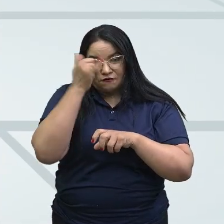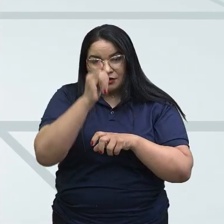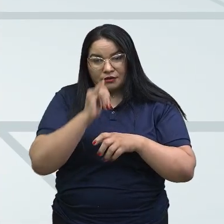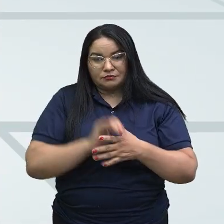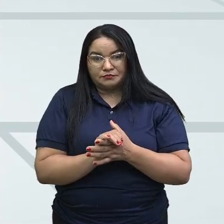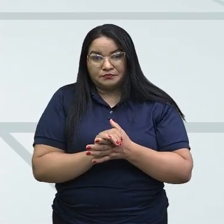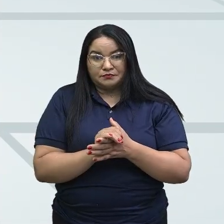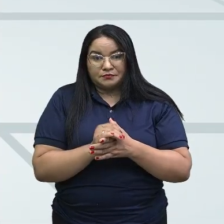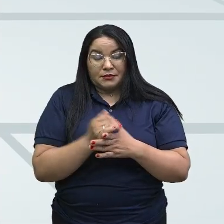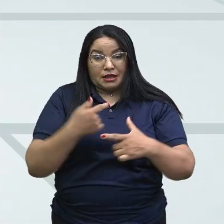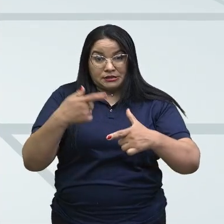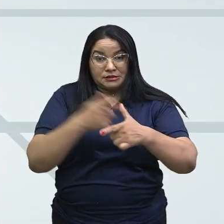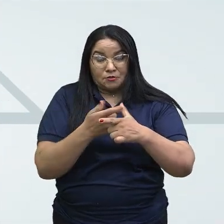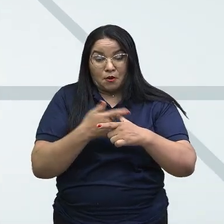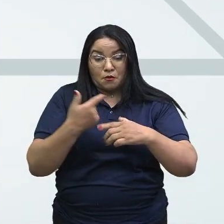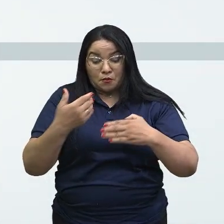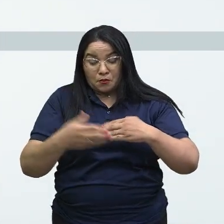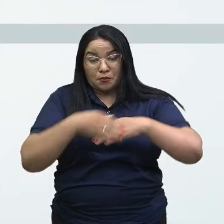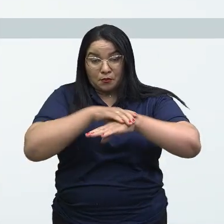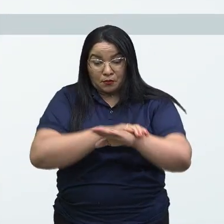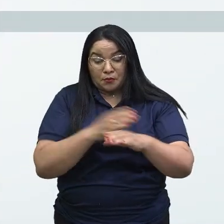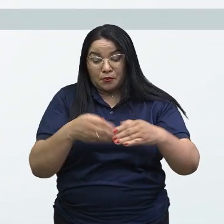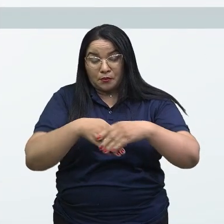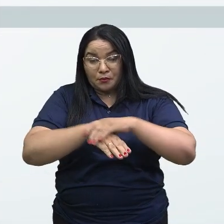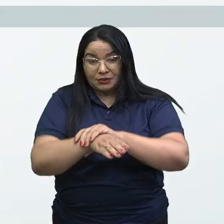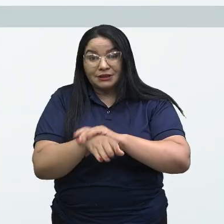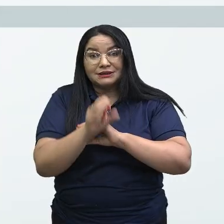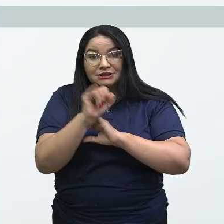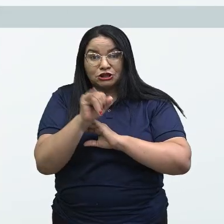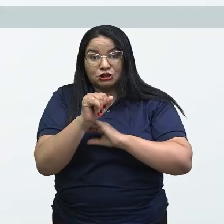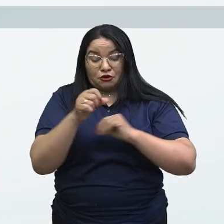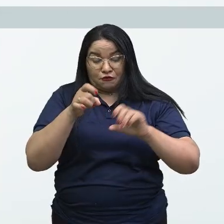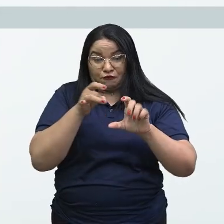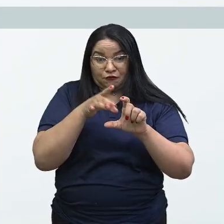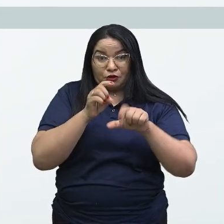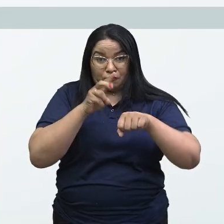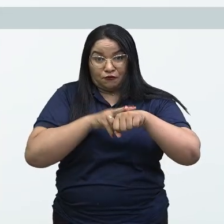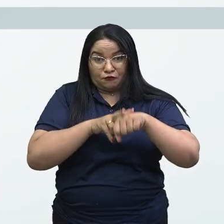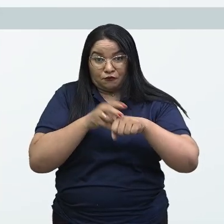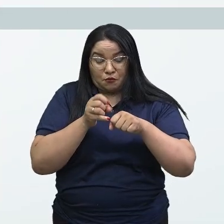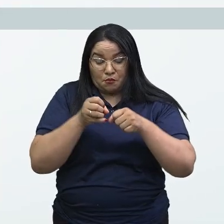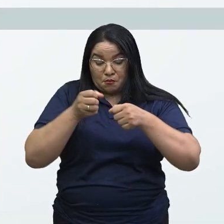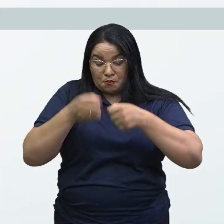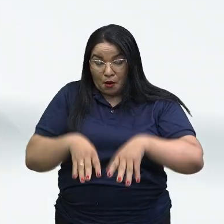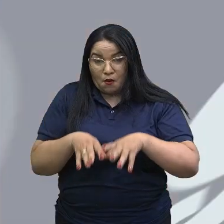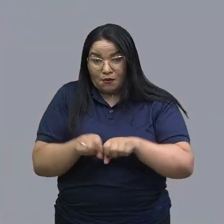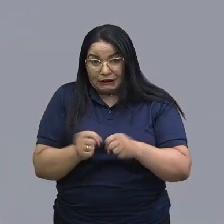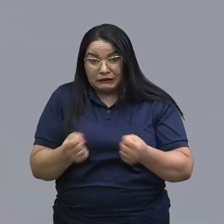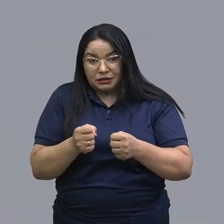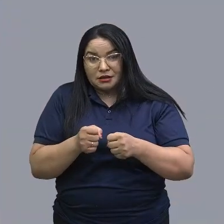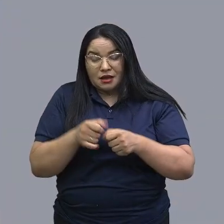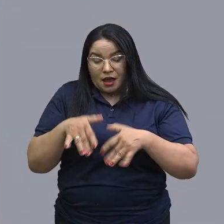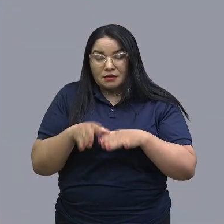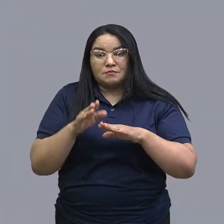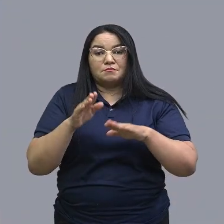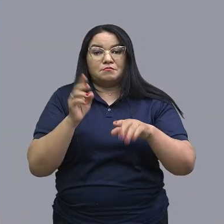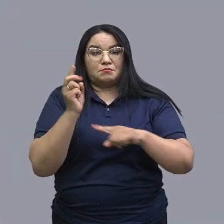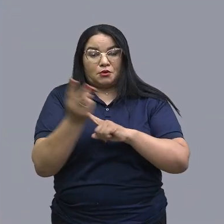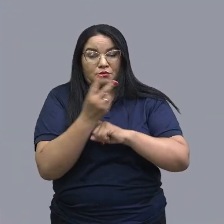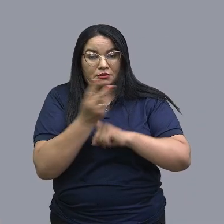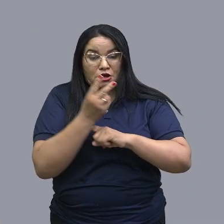Sapatos fechados evitam ferimentos em caso de quedas de vidrarias ou produtos químicos.